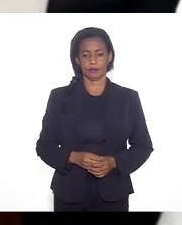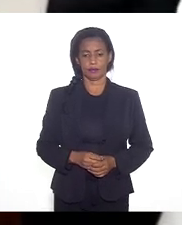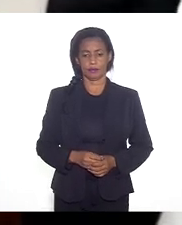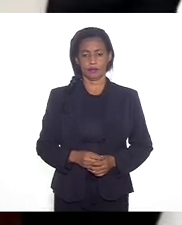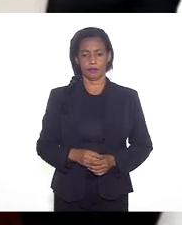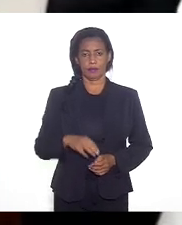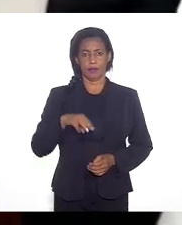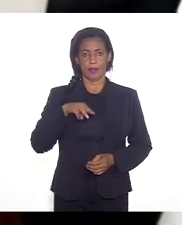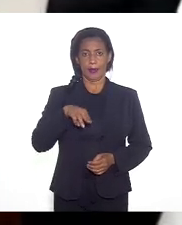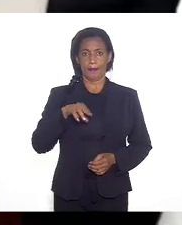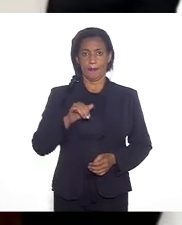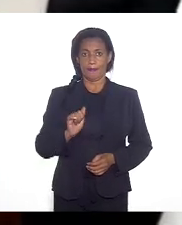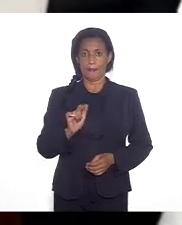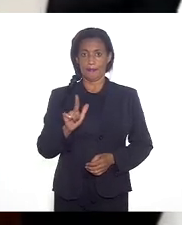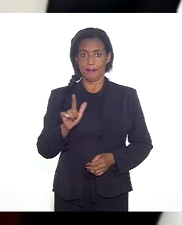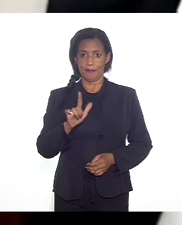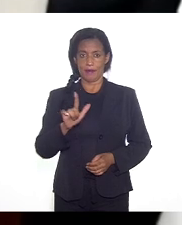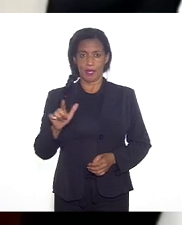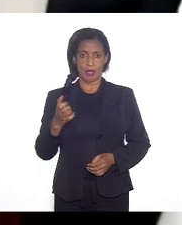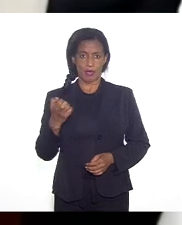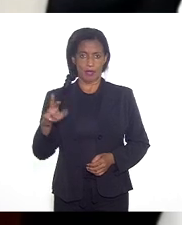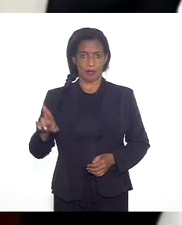Deputado Marcos Miller.